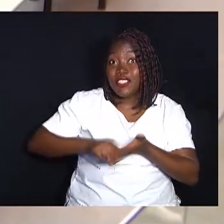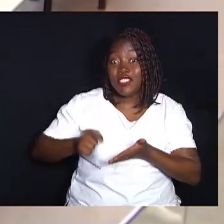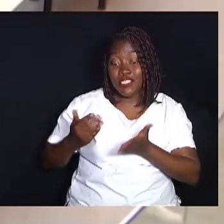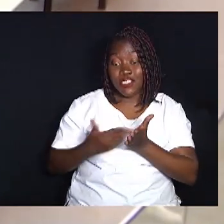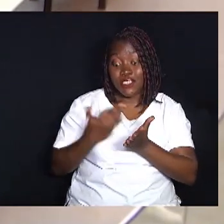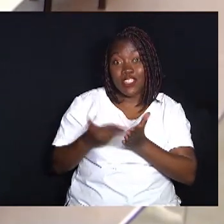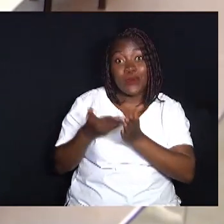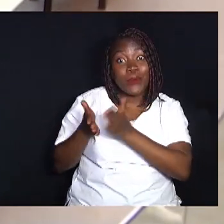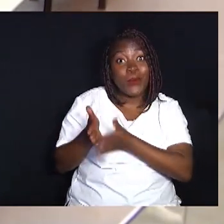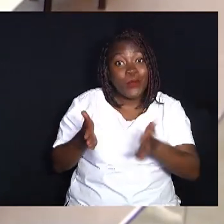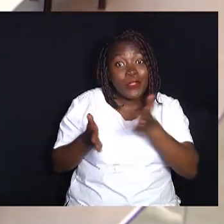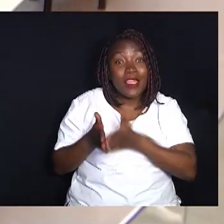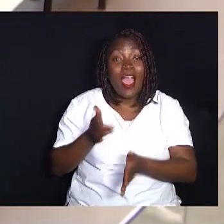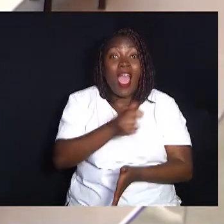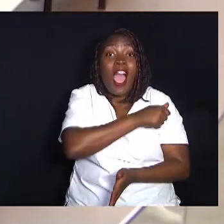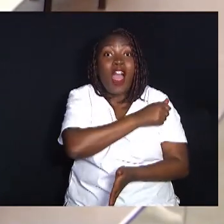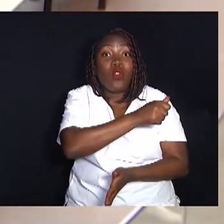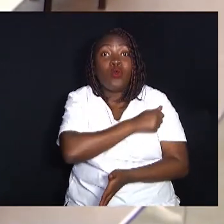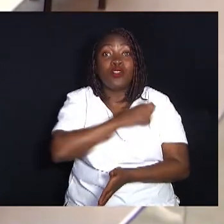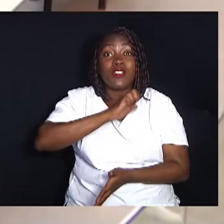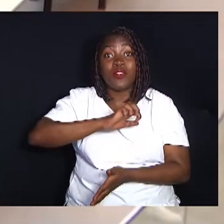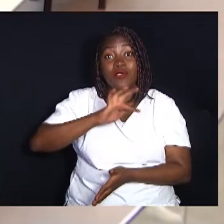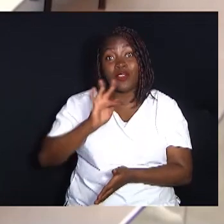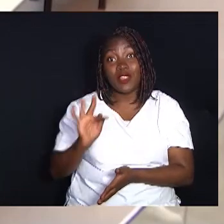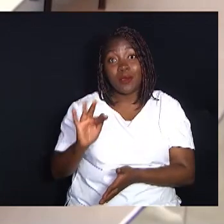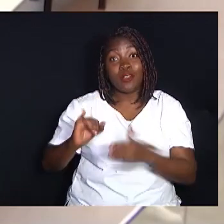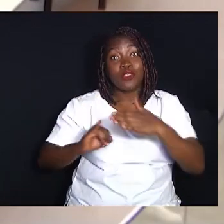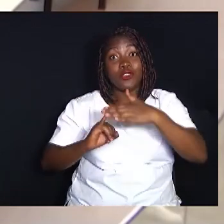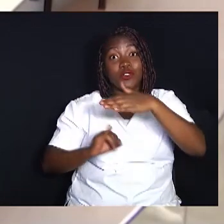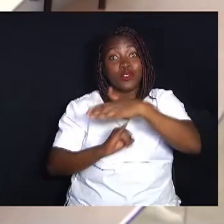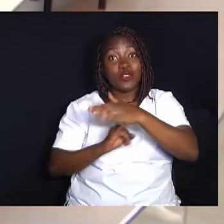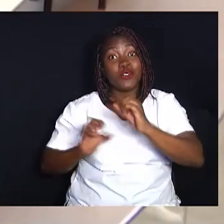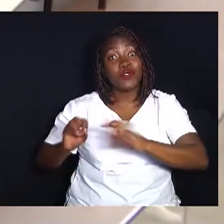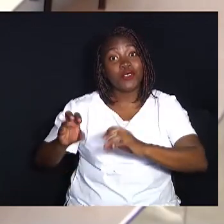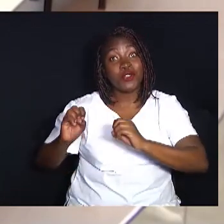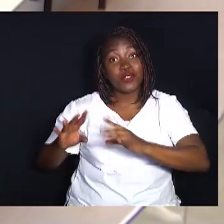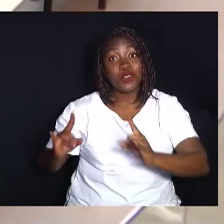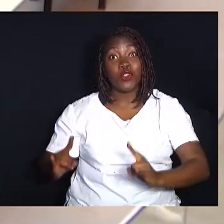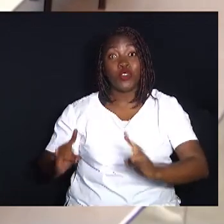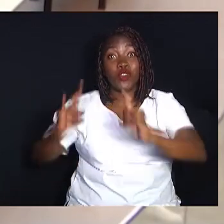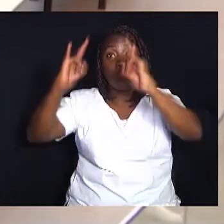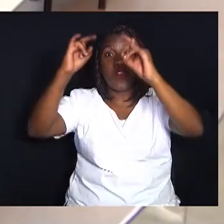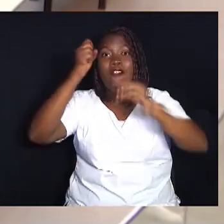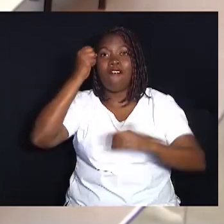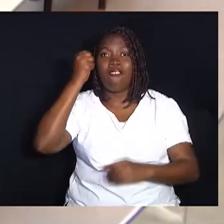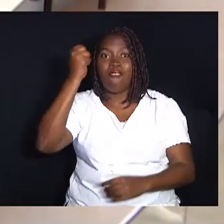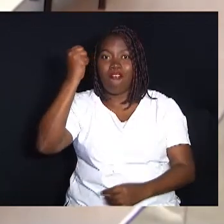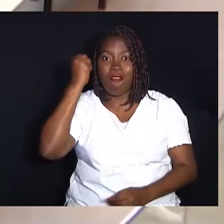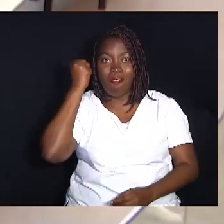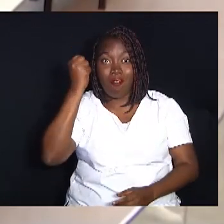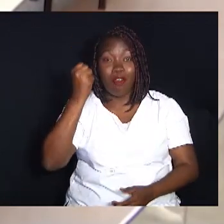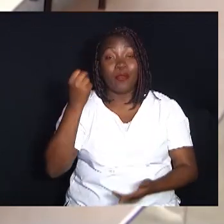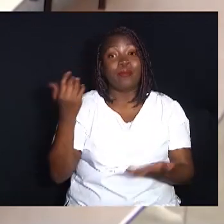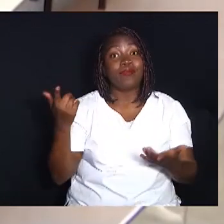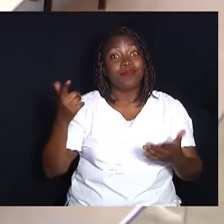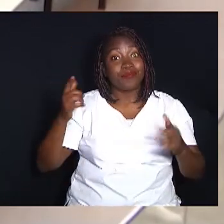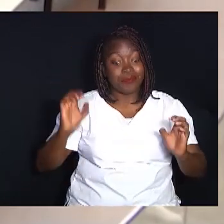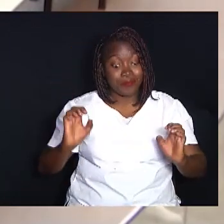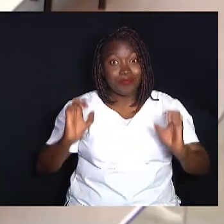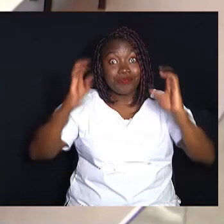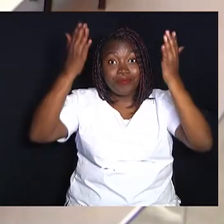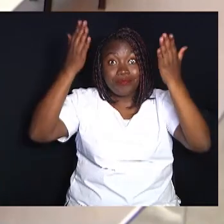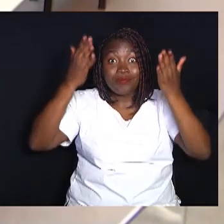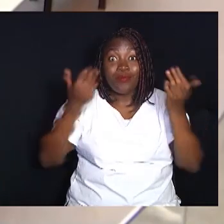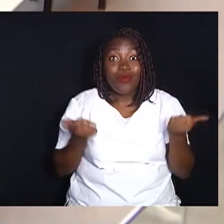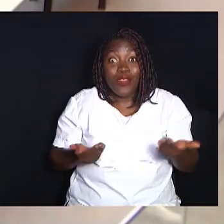alunos do ensino fundamental do Instituto Educacional Torre Forte. Na ocasião, os jovens escritores